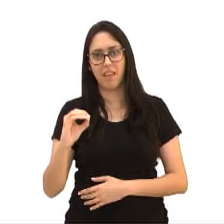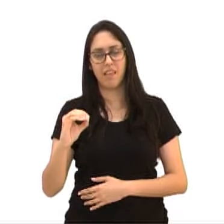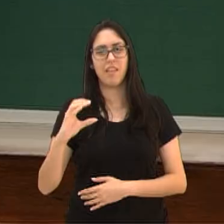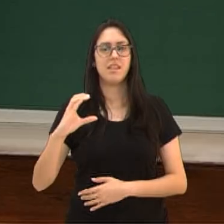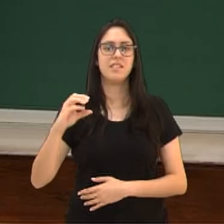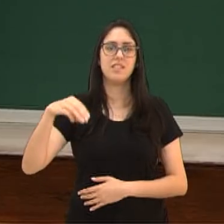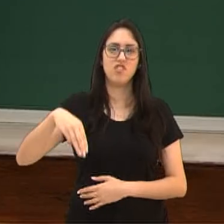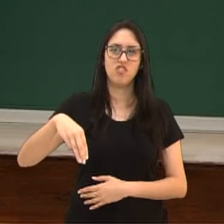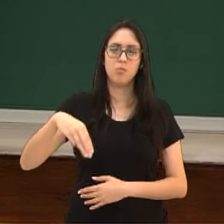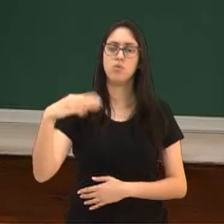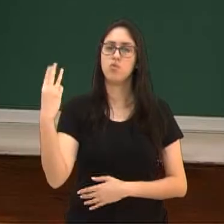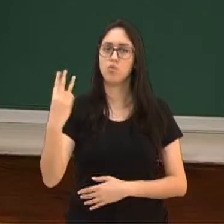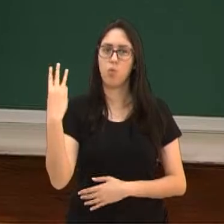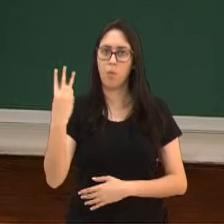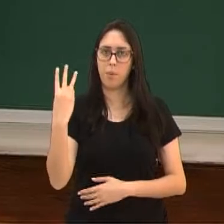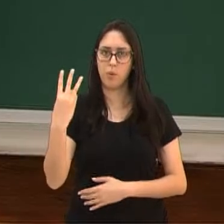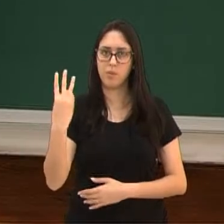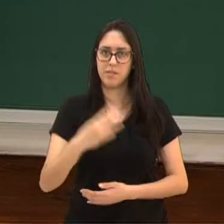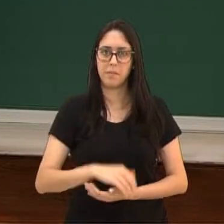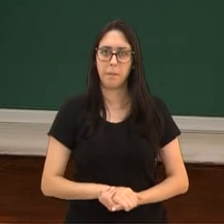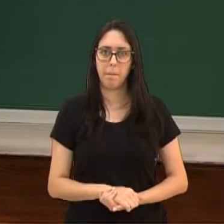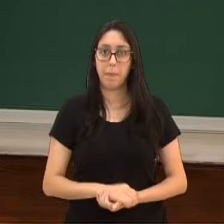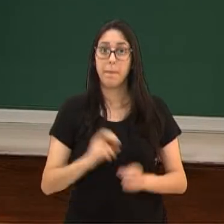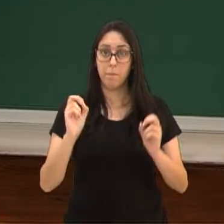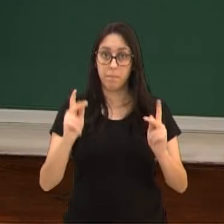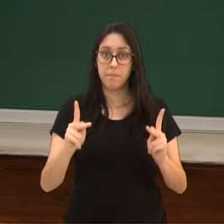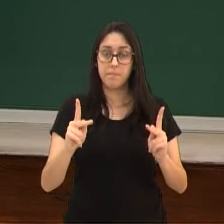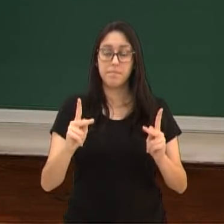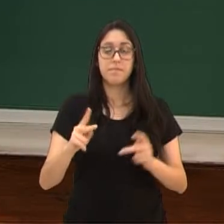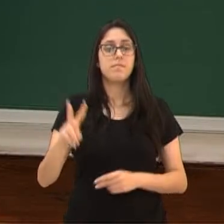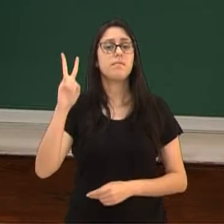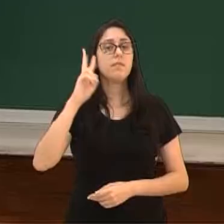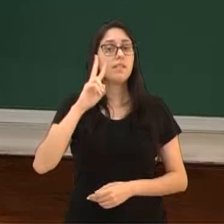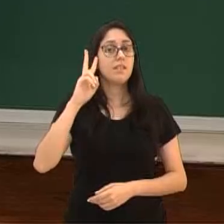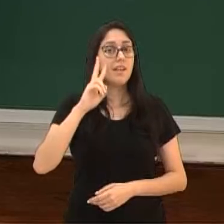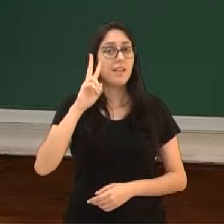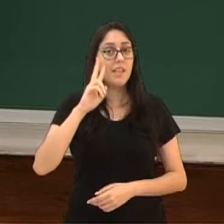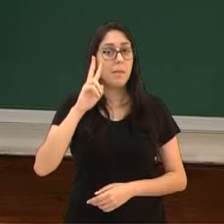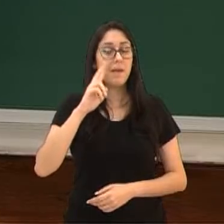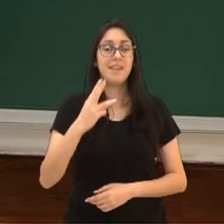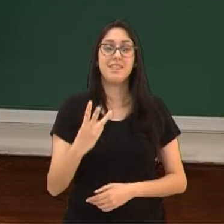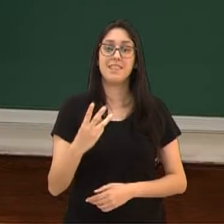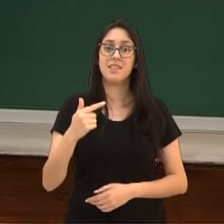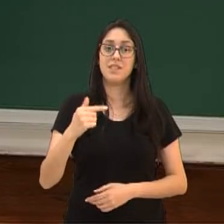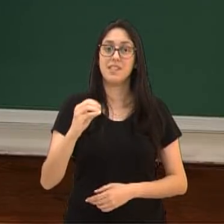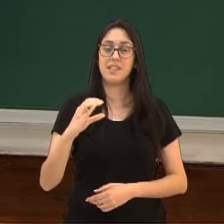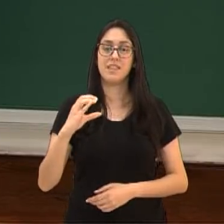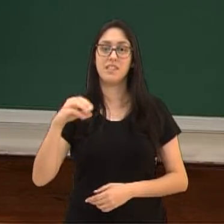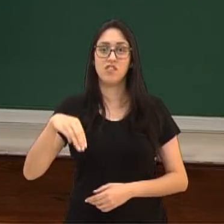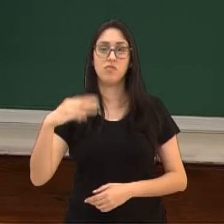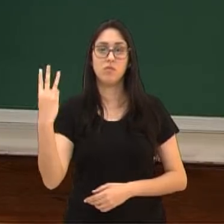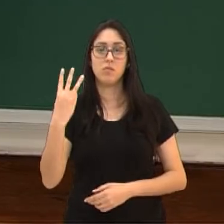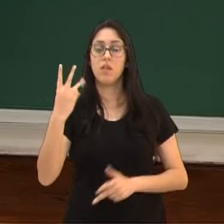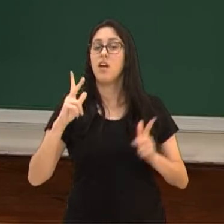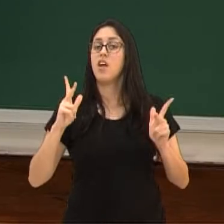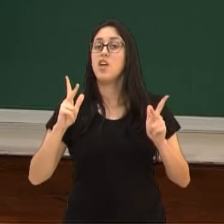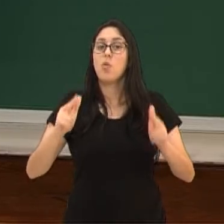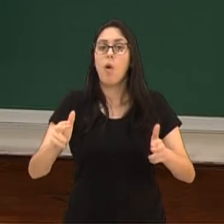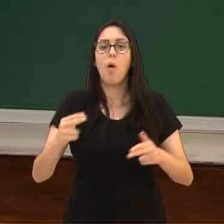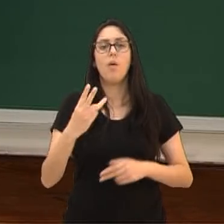370 centímetros cúbicos, ok? Só lembrando, 370 centímetros cúbicos equivale a